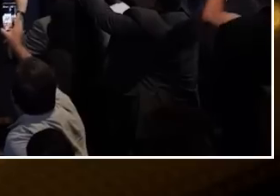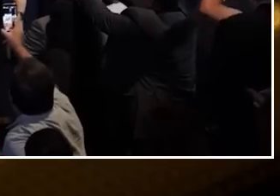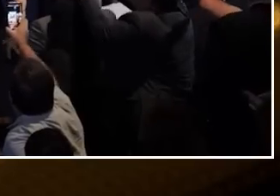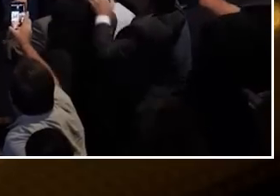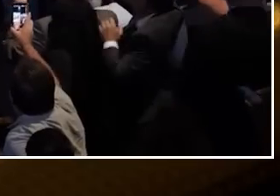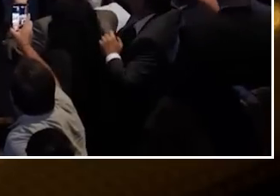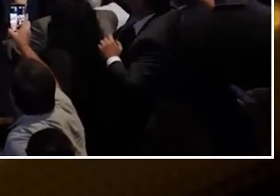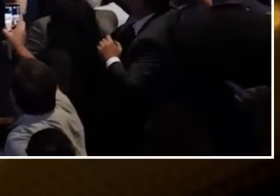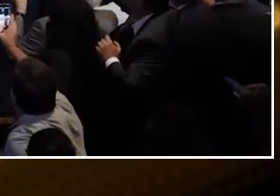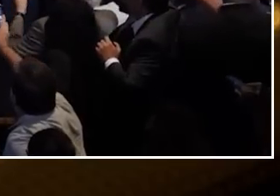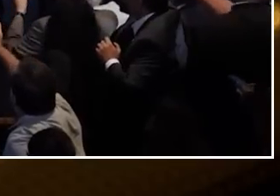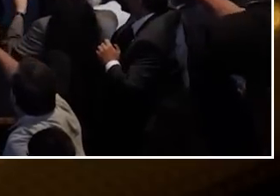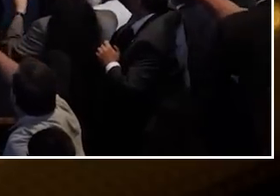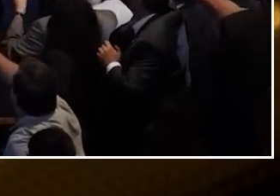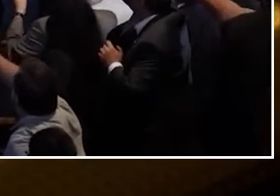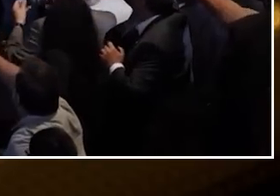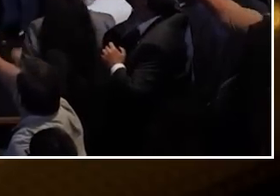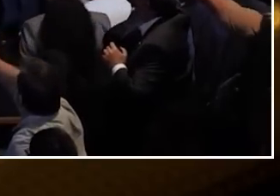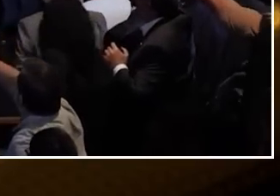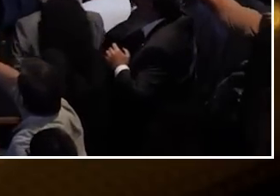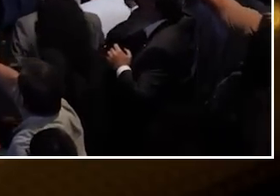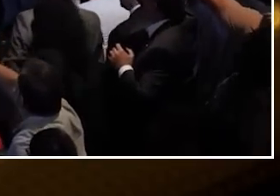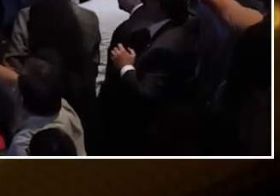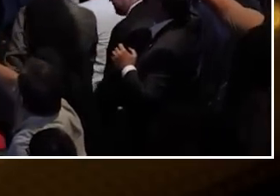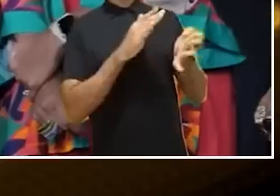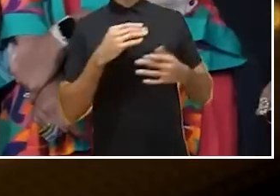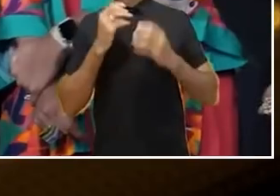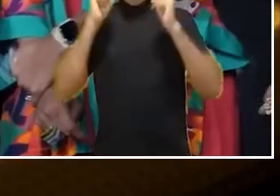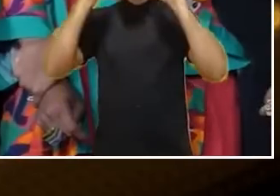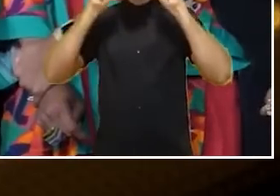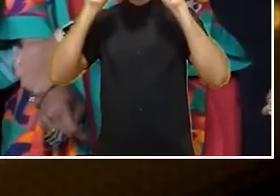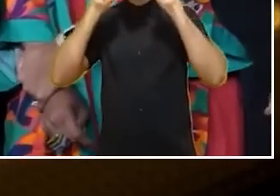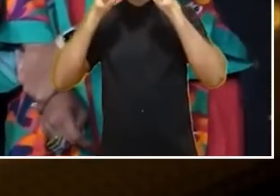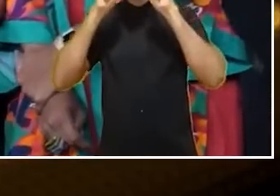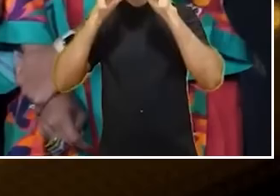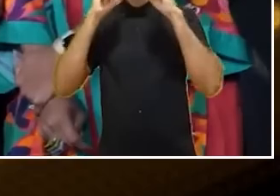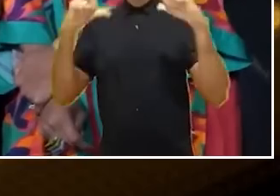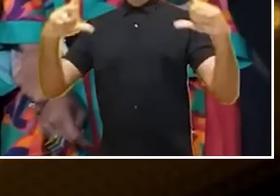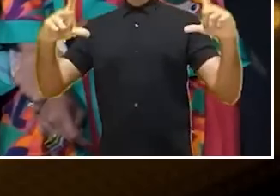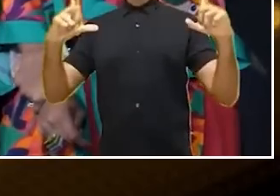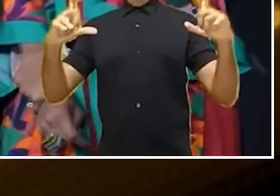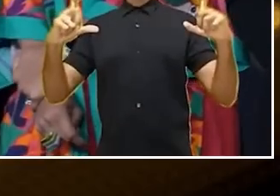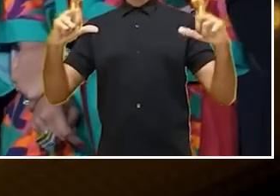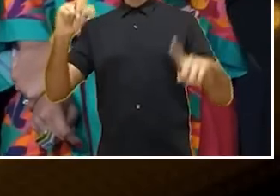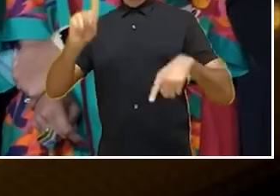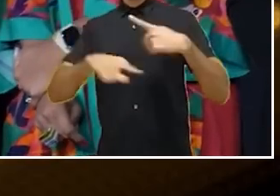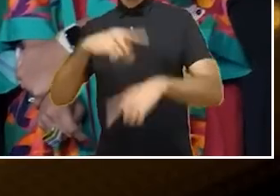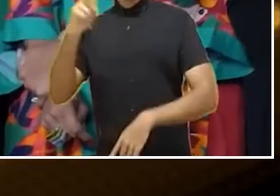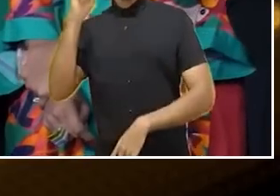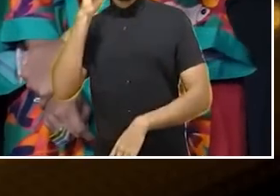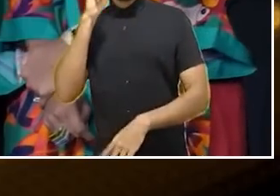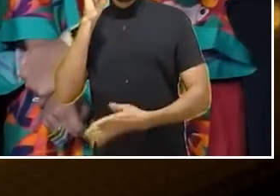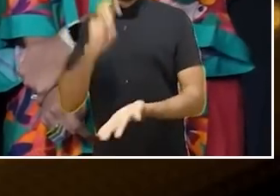explicações que a autoridade eleitoral não dá a sua responde com intimidação Então nada disso aí é governo nada disso é legítimo